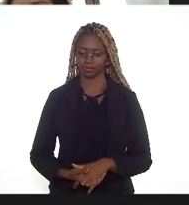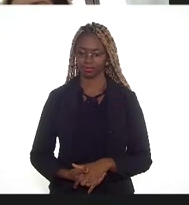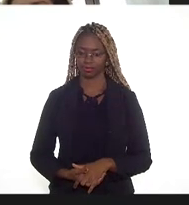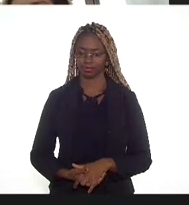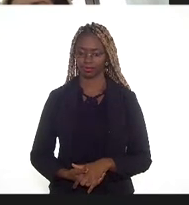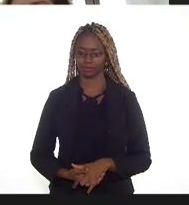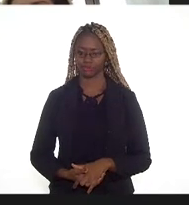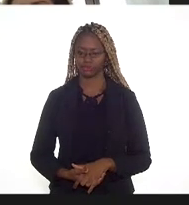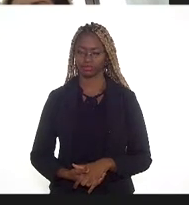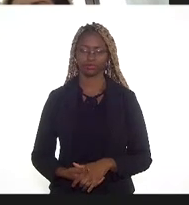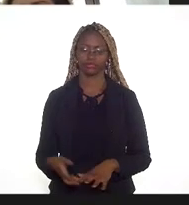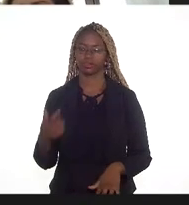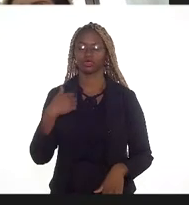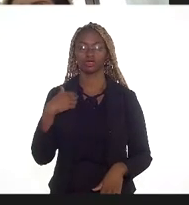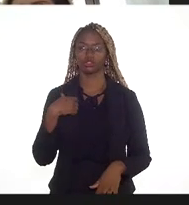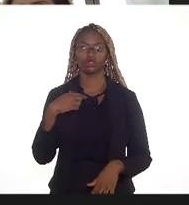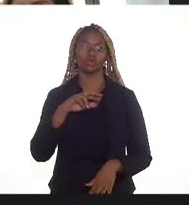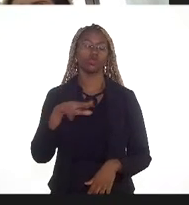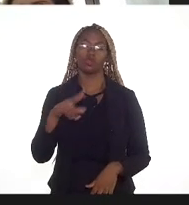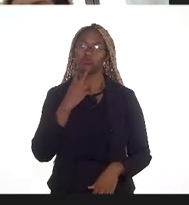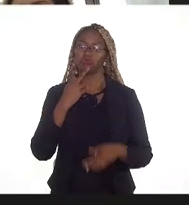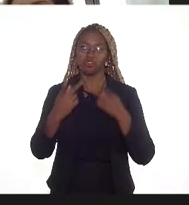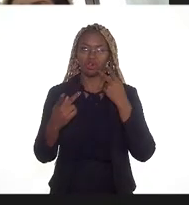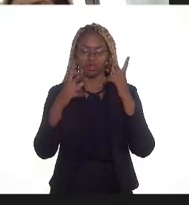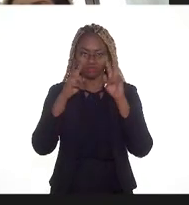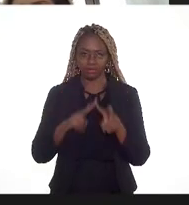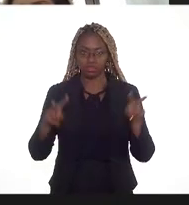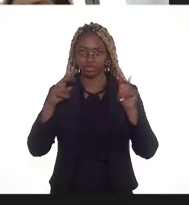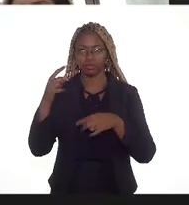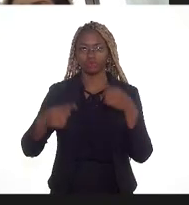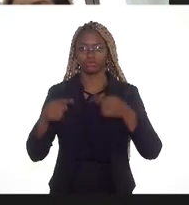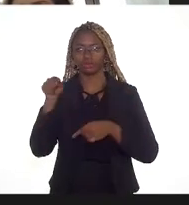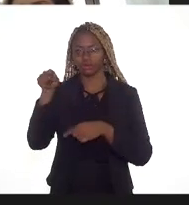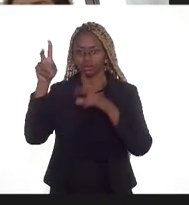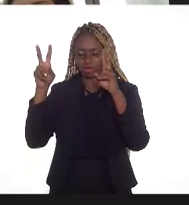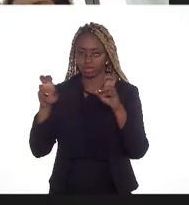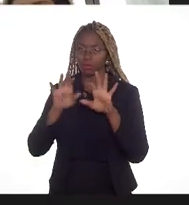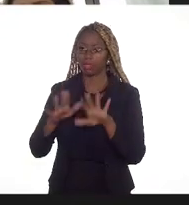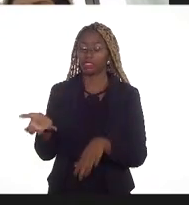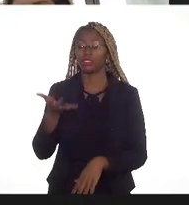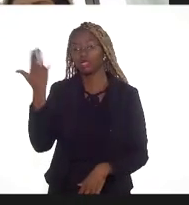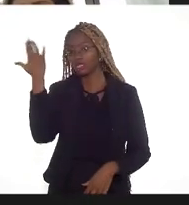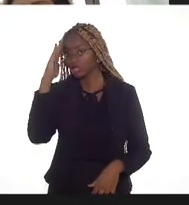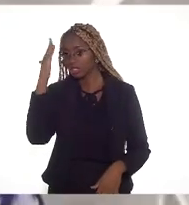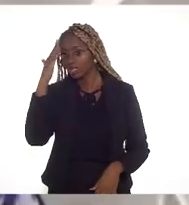só política sobre o tema, mas quero entender, né? E